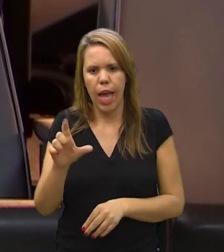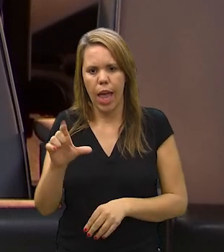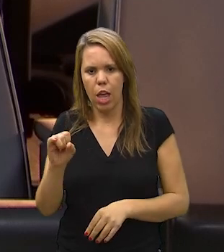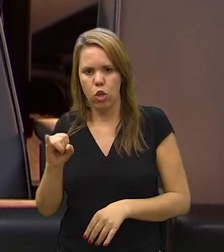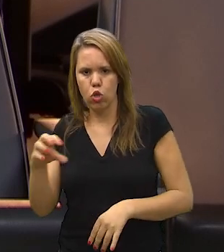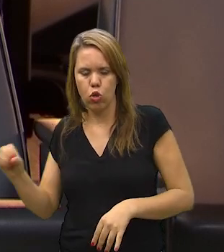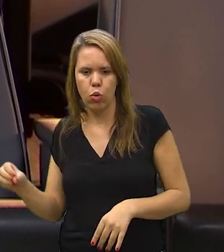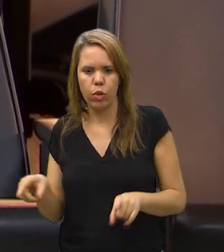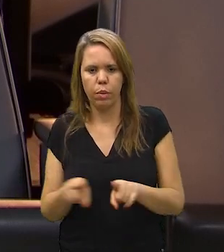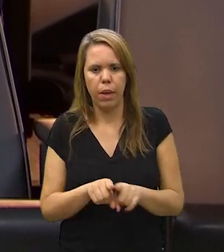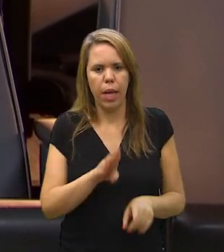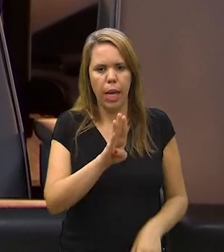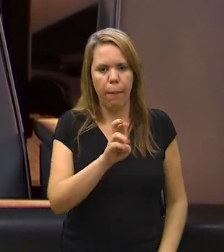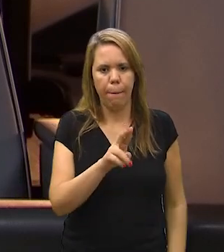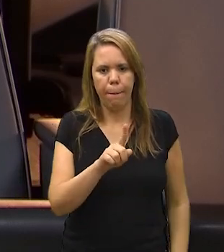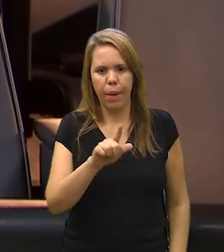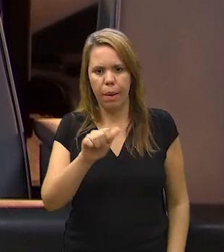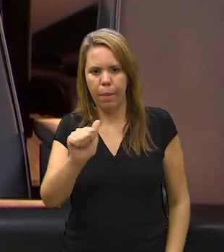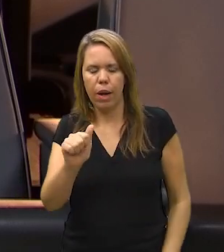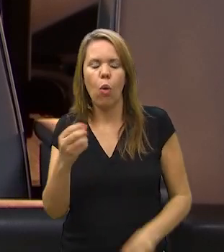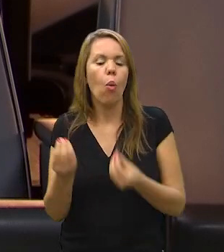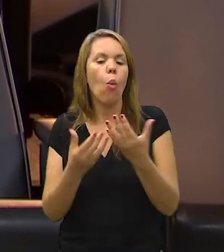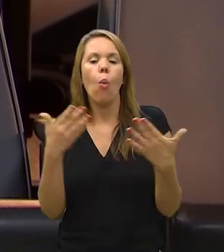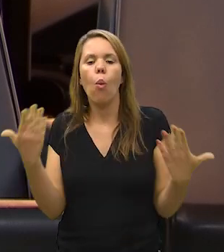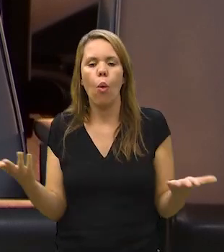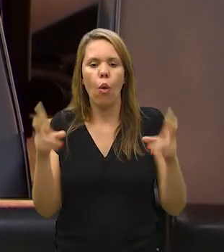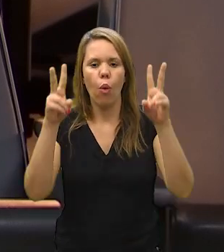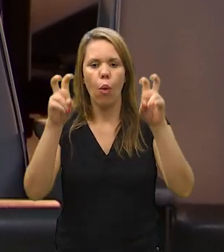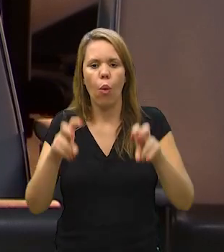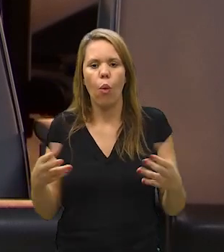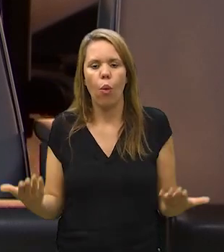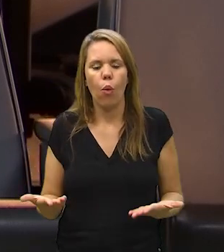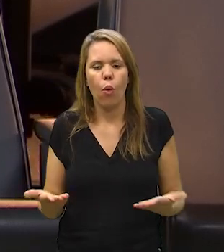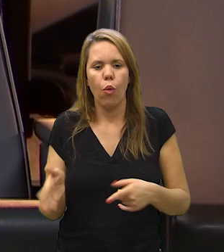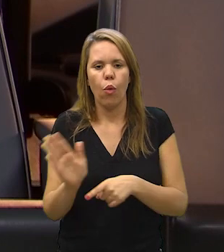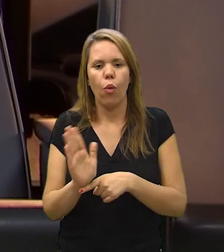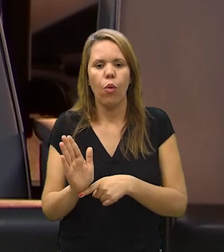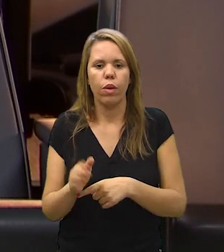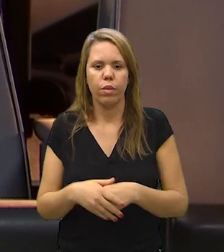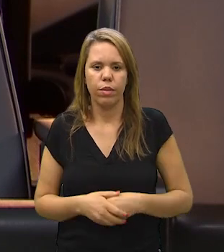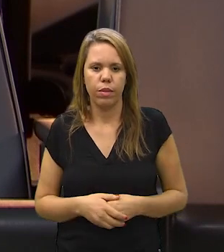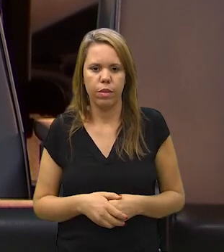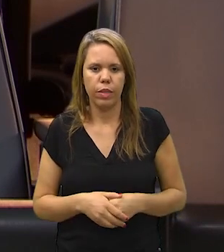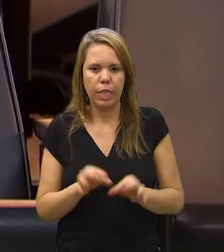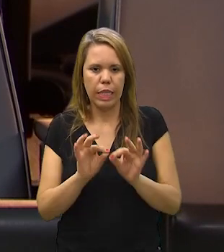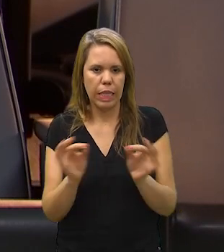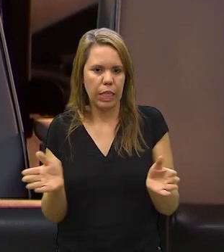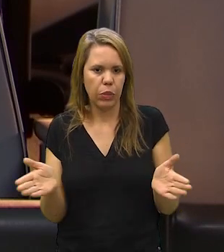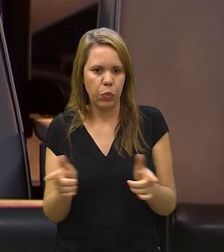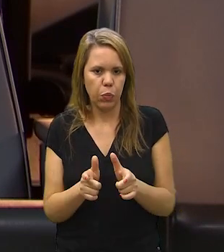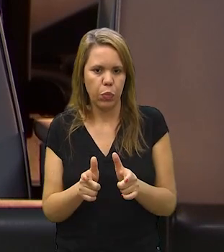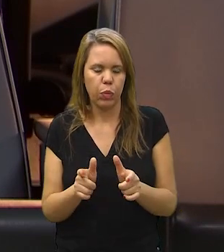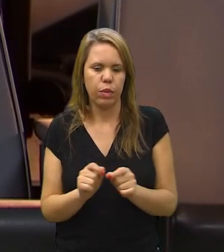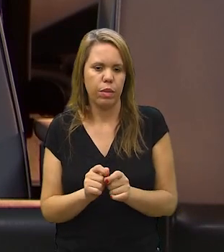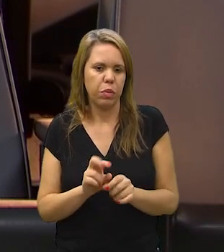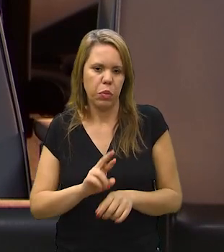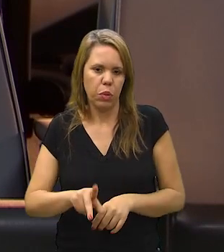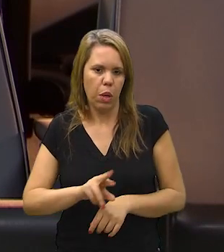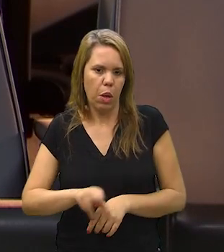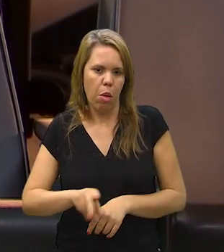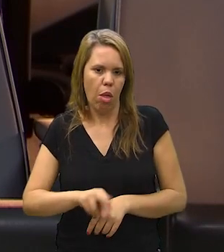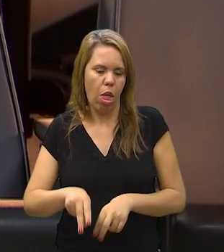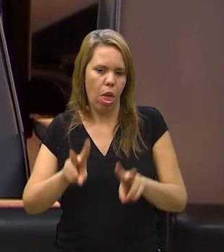bem? Tudo bem. Tudo bem. E aí, qual é o nosso tema? Qual é o nosso curta? O nosso curta não é simples